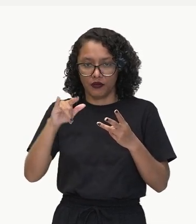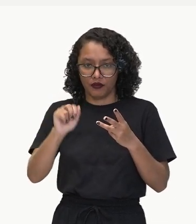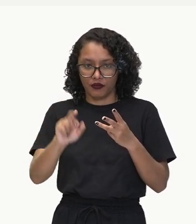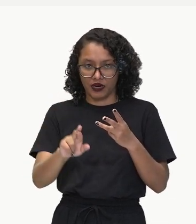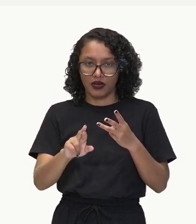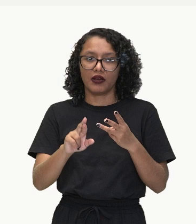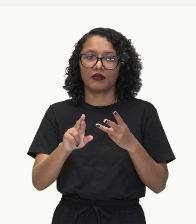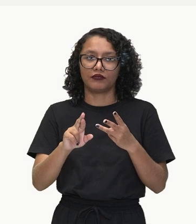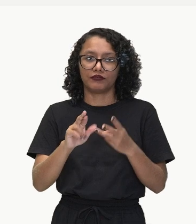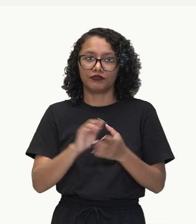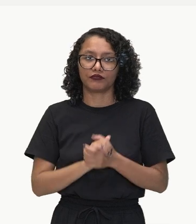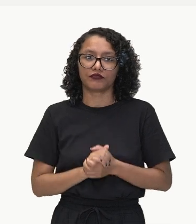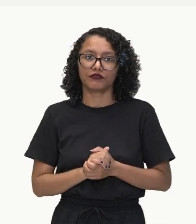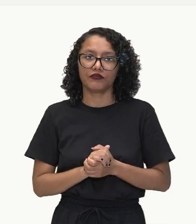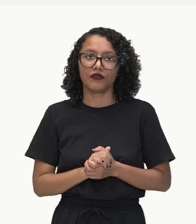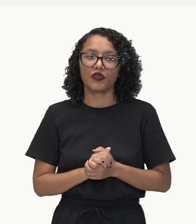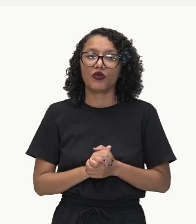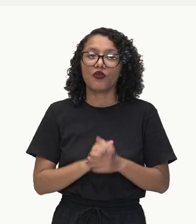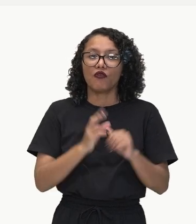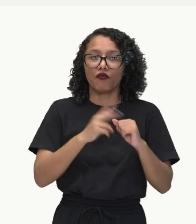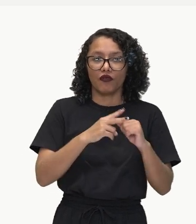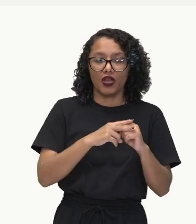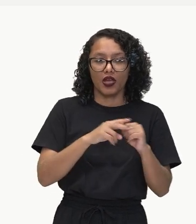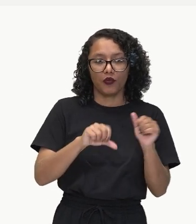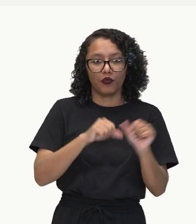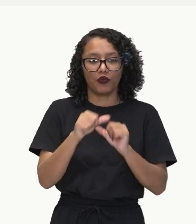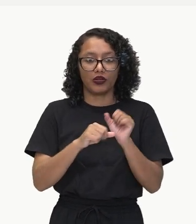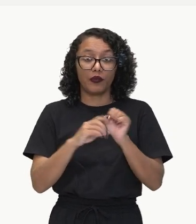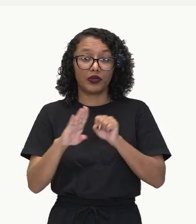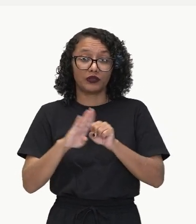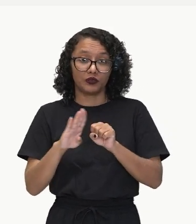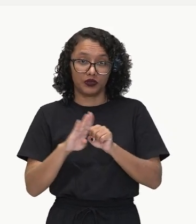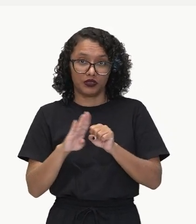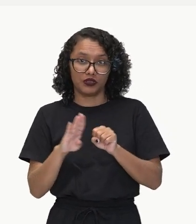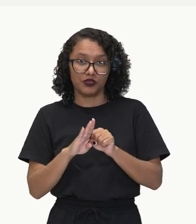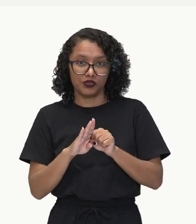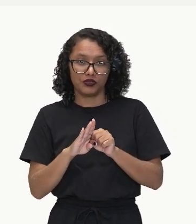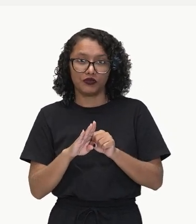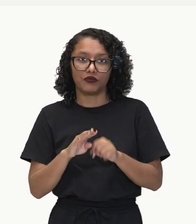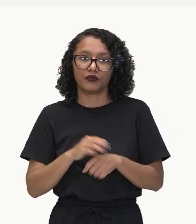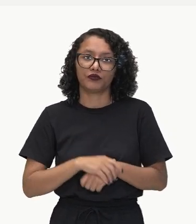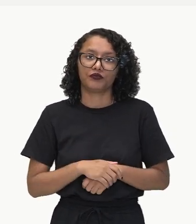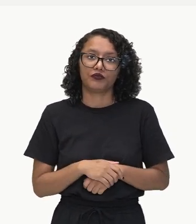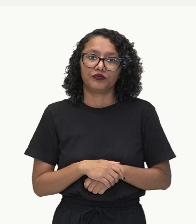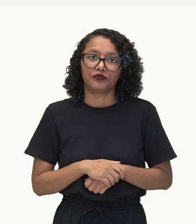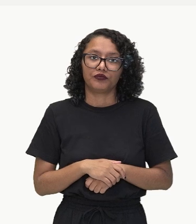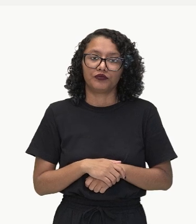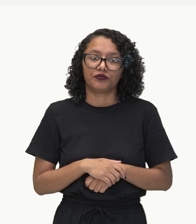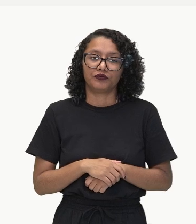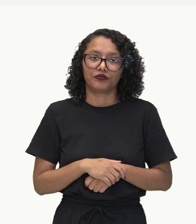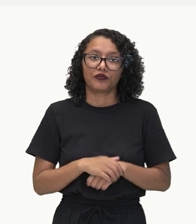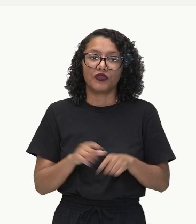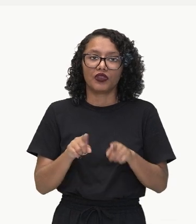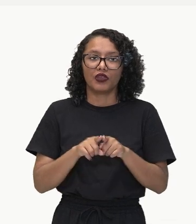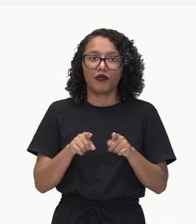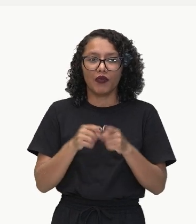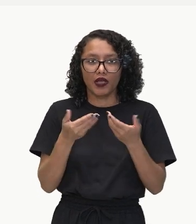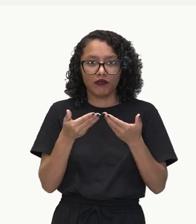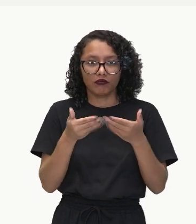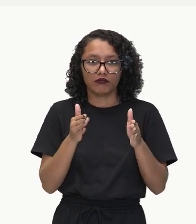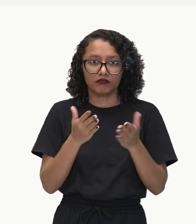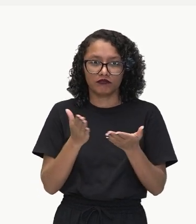o substantivo, em um poema, inauguramento, que é inaugurar, né? Então ele indica ali o reforço ali